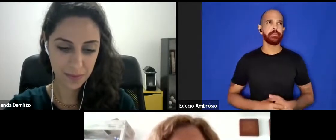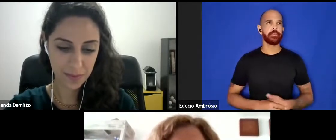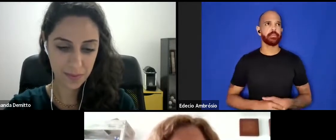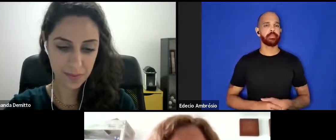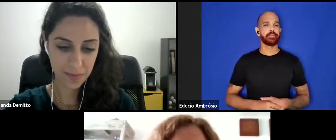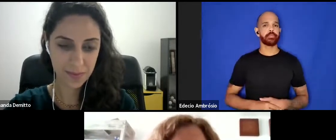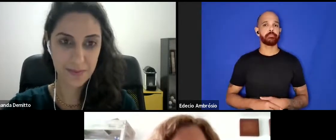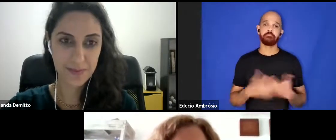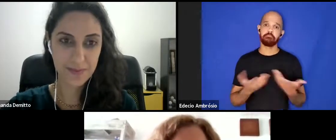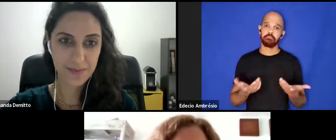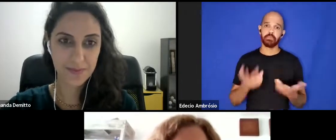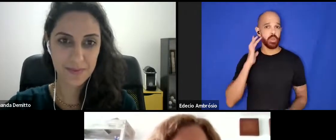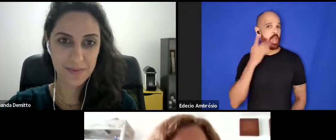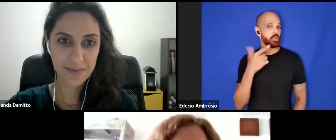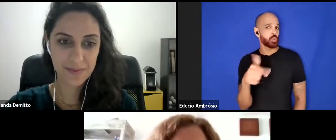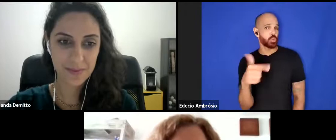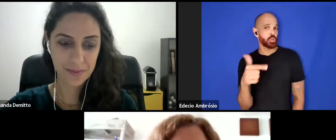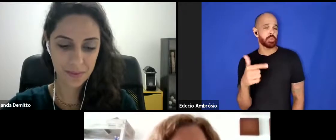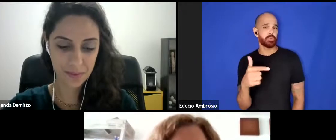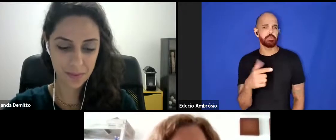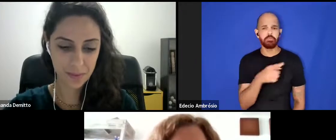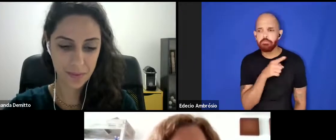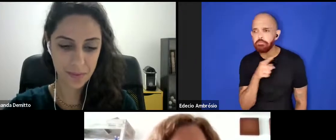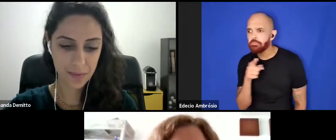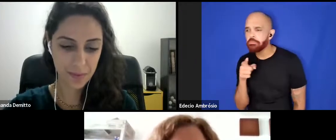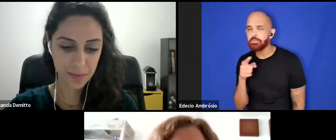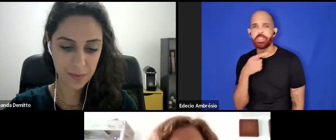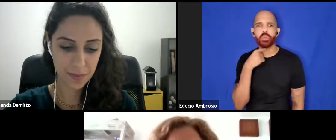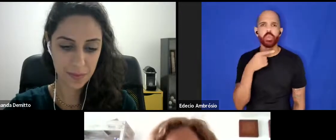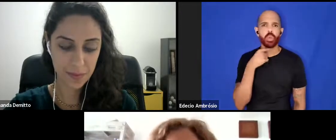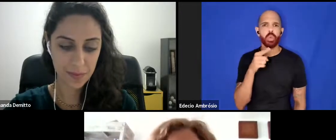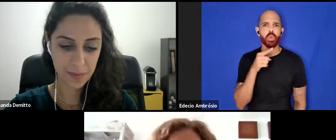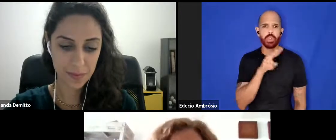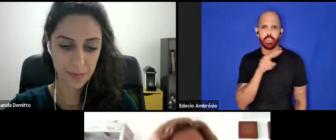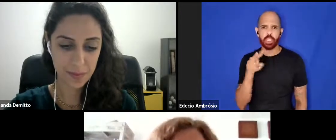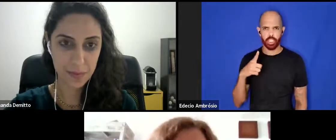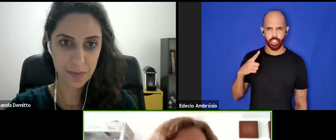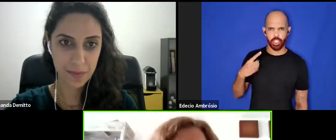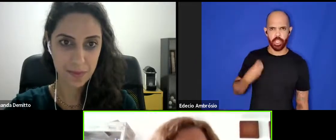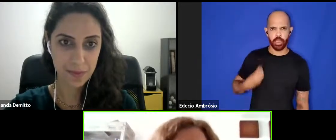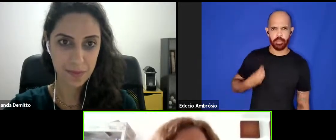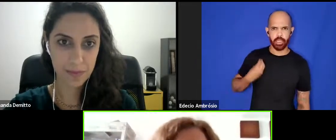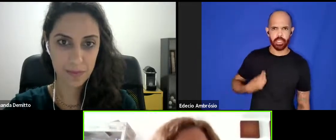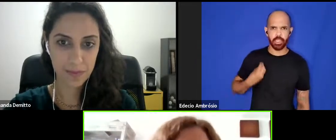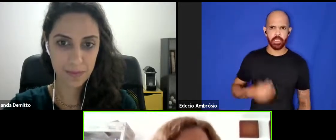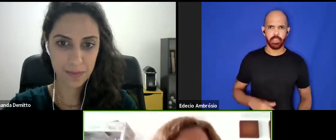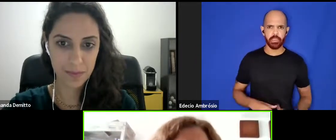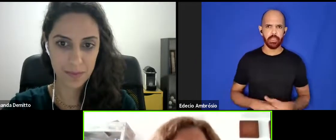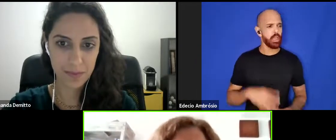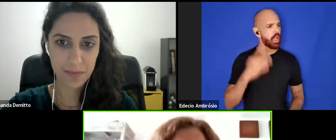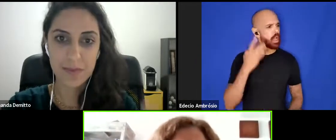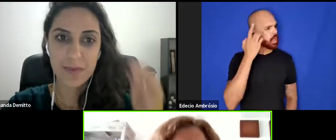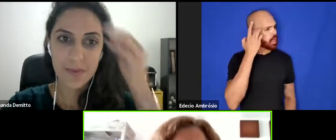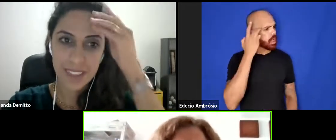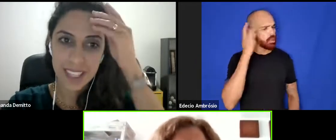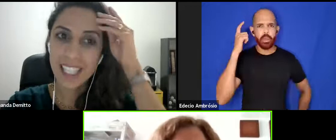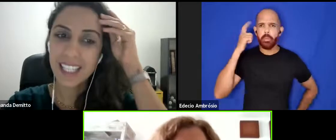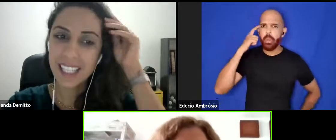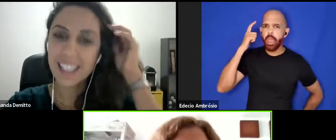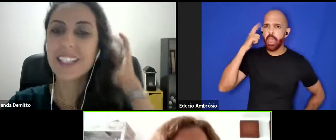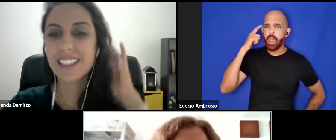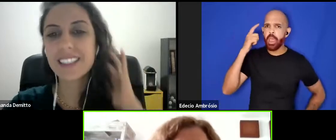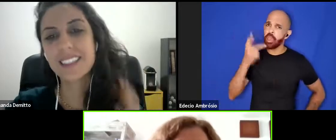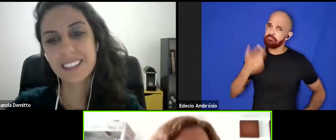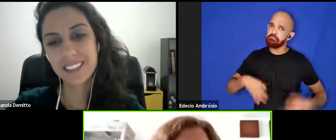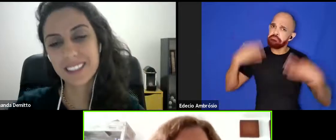Valéria, acho que ele não está. Eu não tô, porque eu não consigo ver todo mundo. Ele está presente, Valéria? Eu achei que ele estava. Pelo menos ele me confirmou que